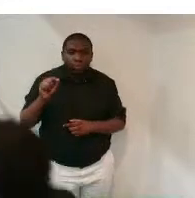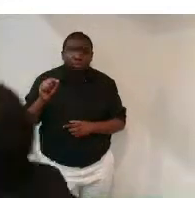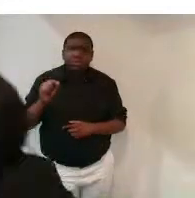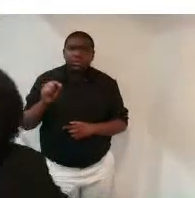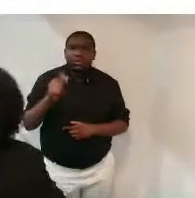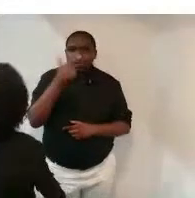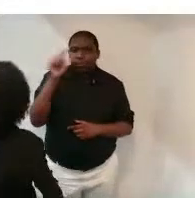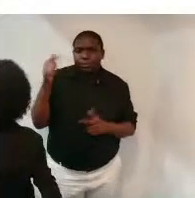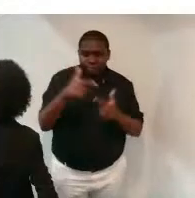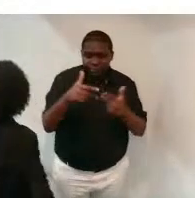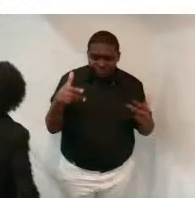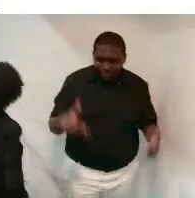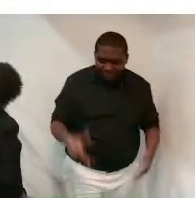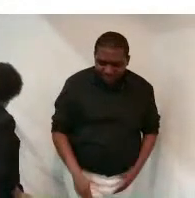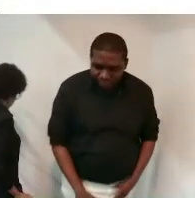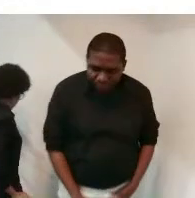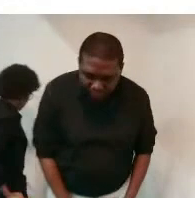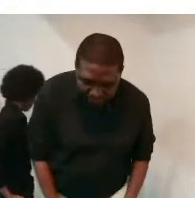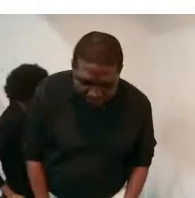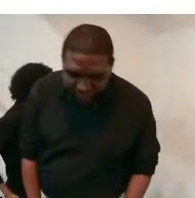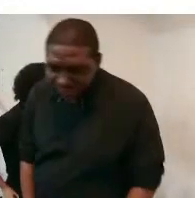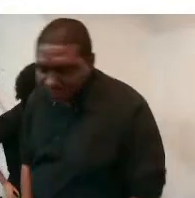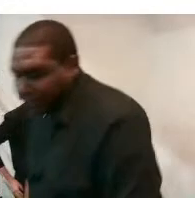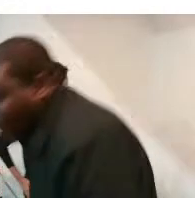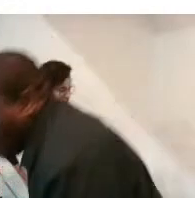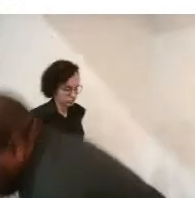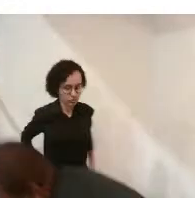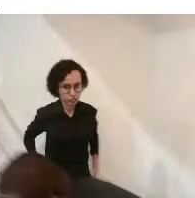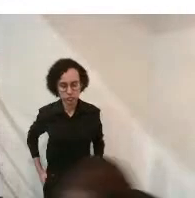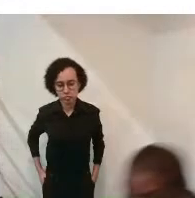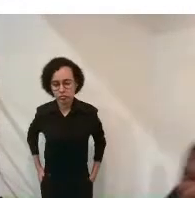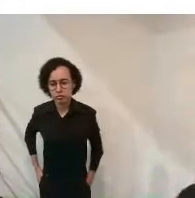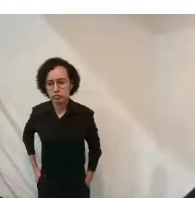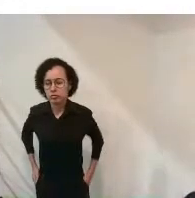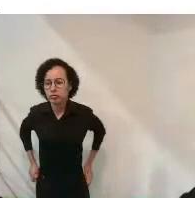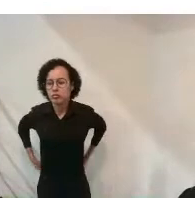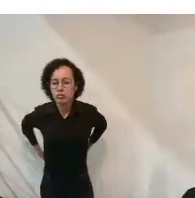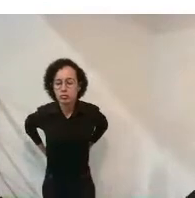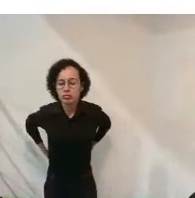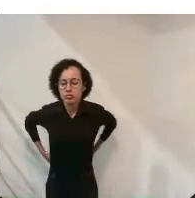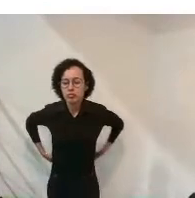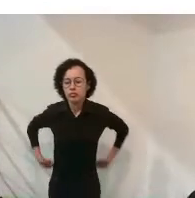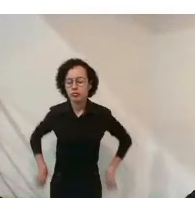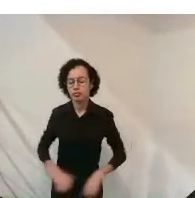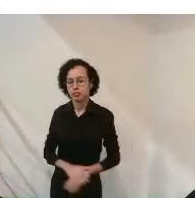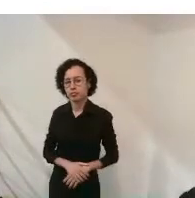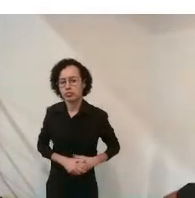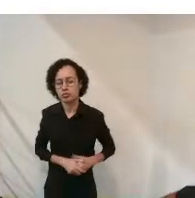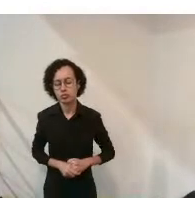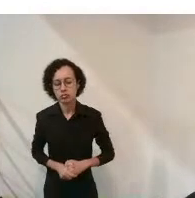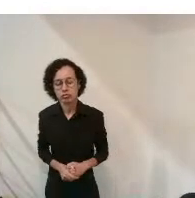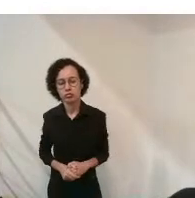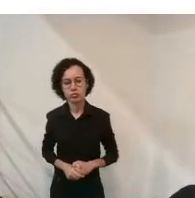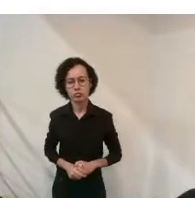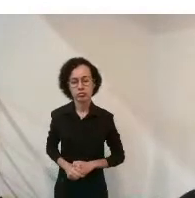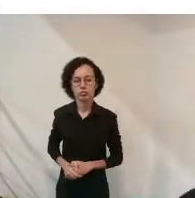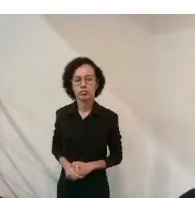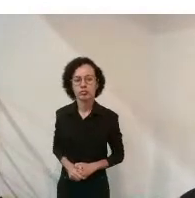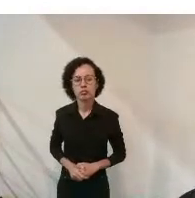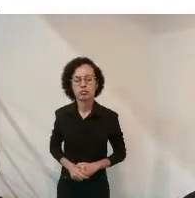relação a outros aspectos que não foram contemplados ainda nessa minuta que nós estamos trabalhando. Dentre elas,